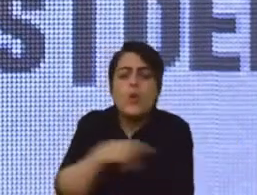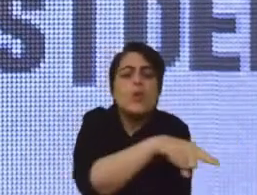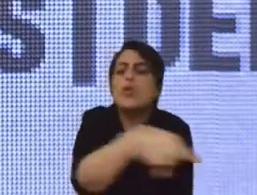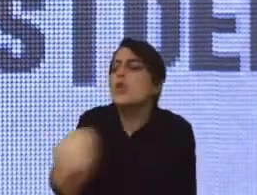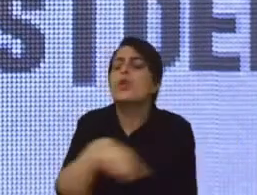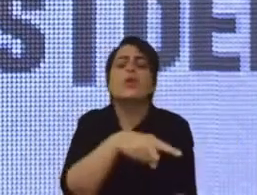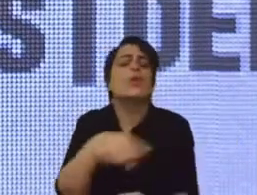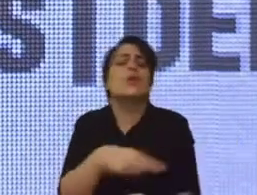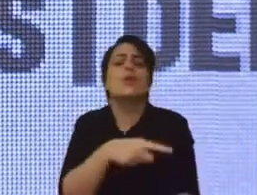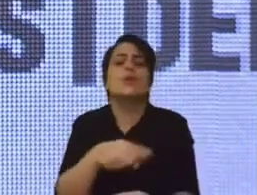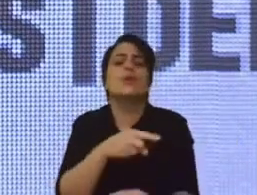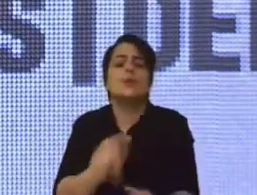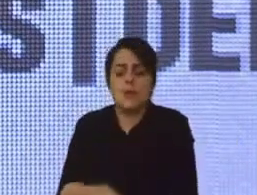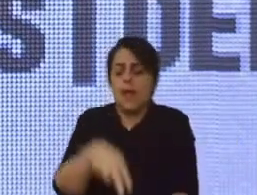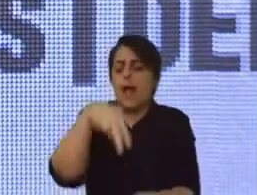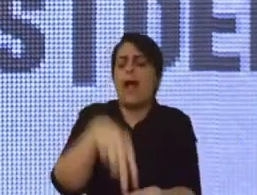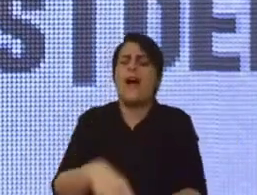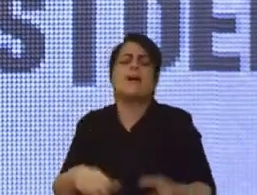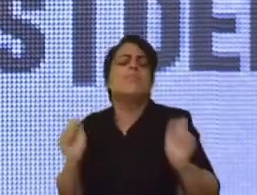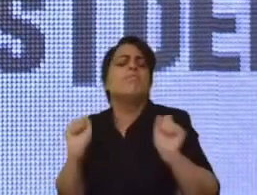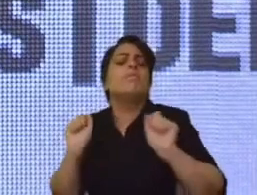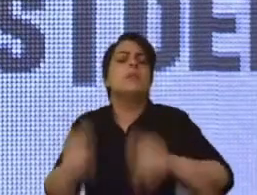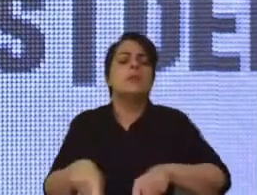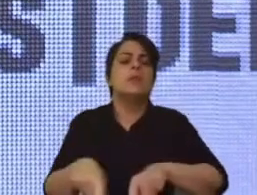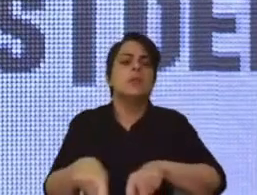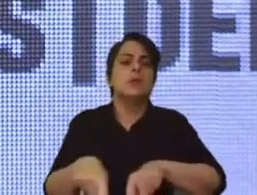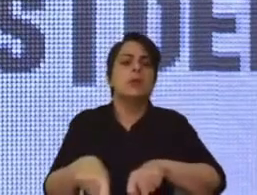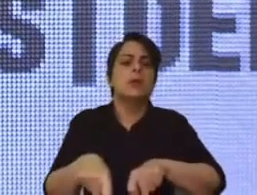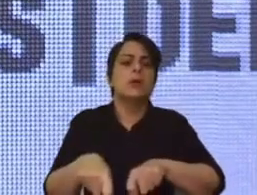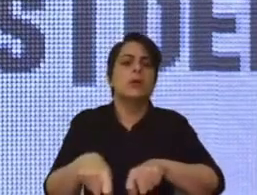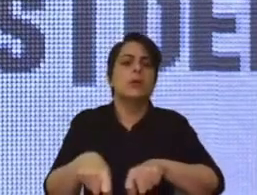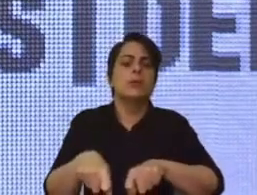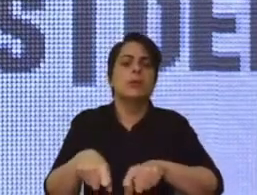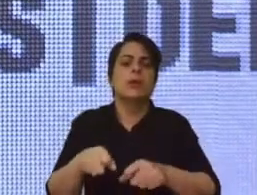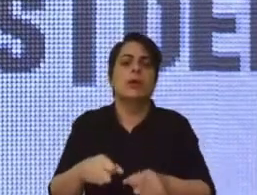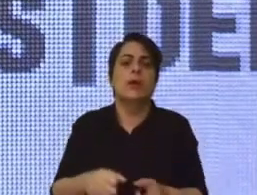dispostos a se tornar e a se somar a essa luta.